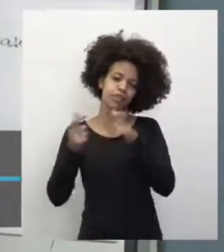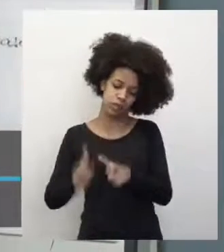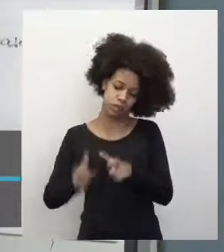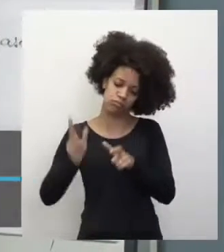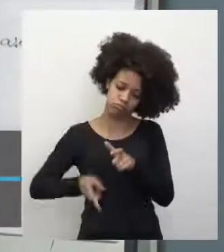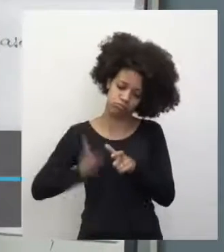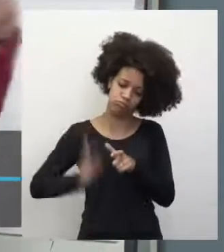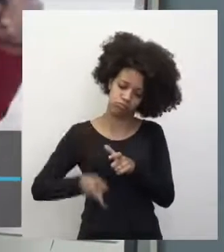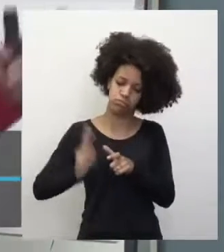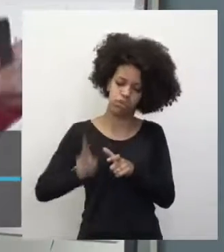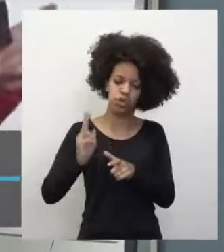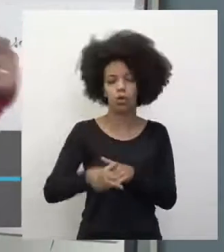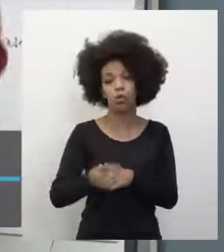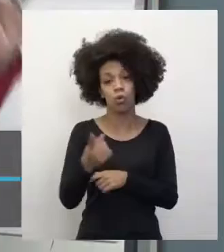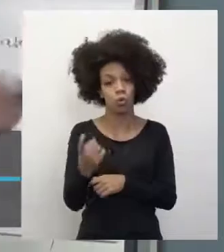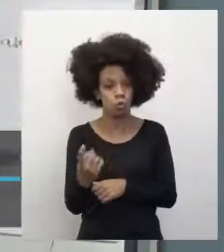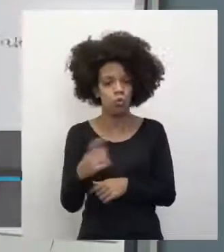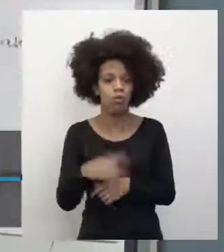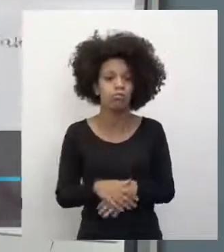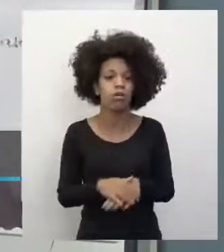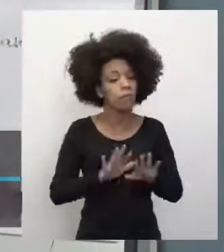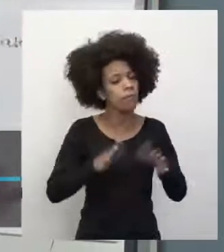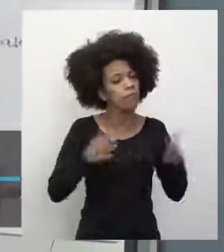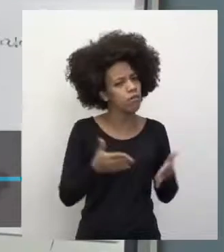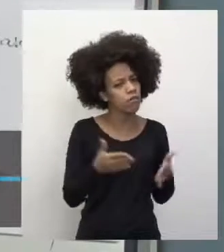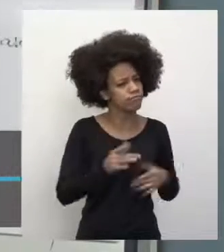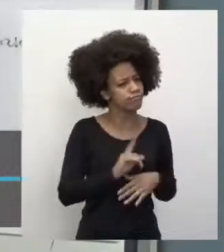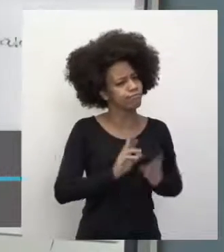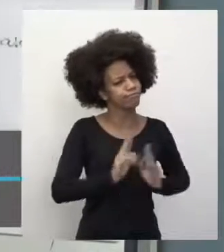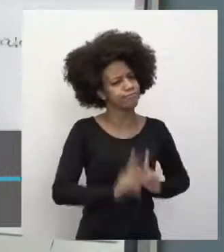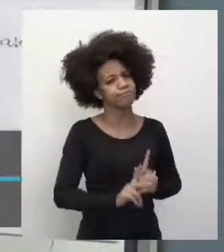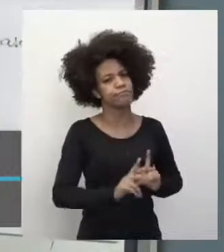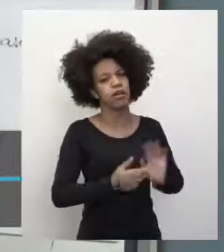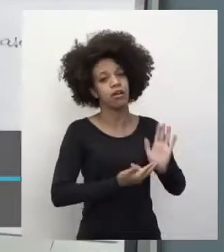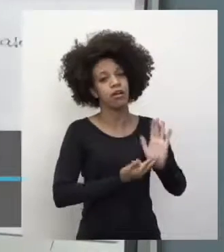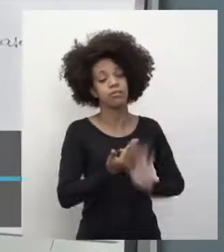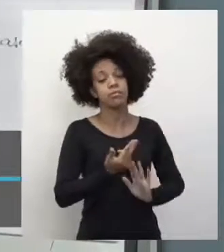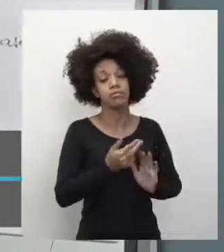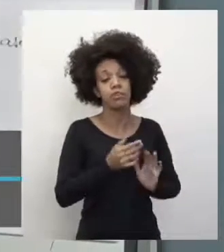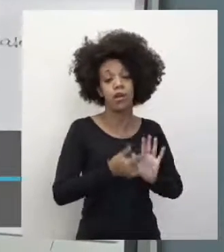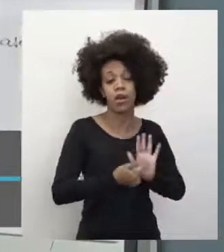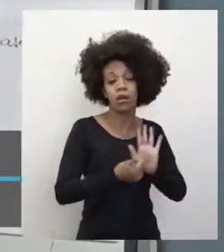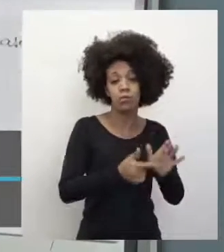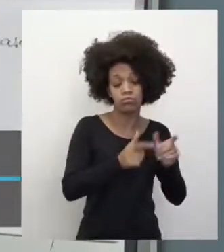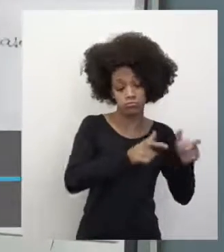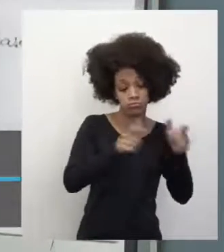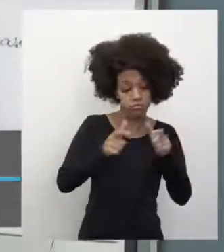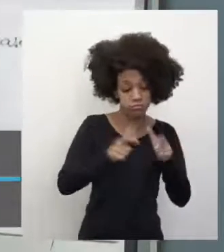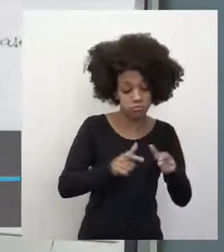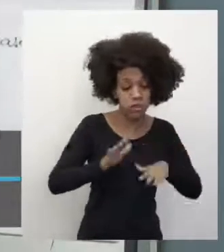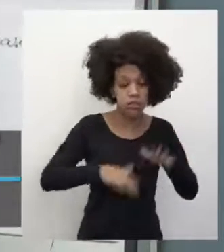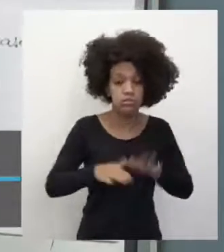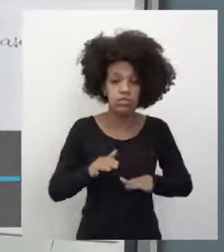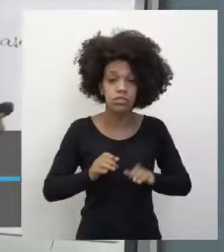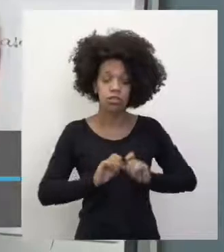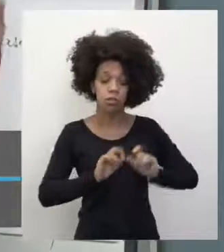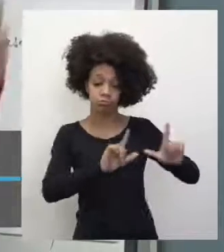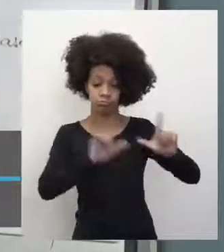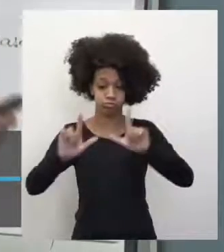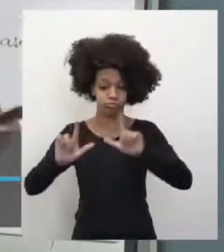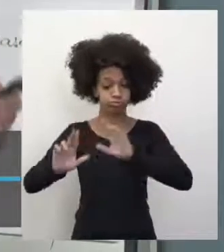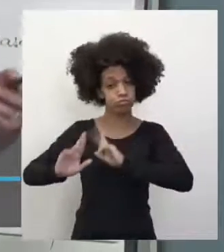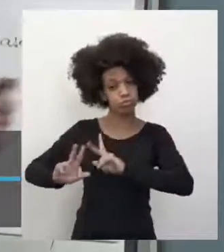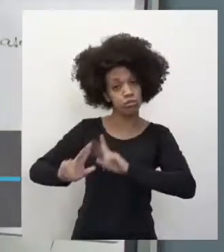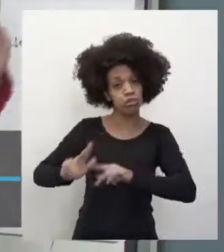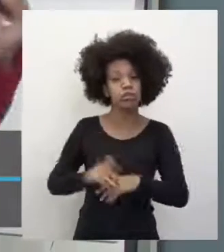tinha que ser feita sempre num único local, né, agora não, a representação, ela mostra para cada ato, às vezes, um cenário totalmente diferente,